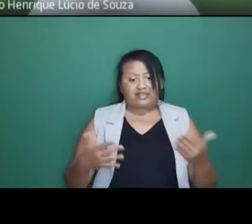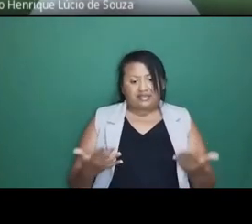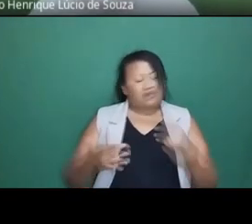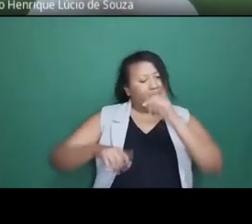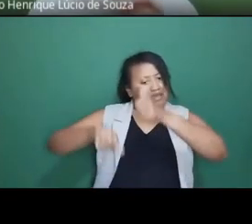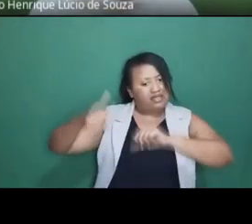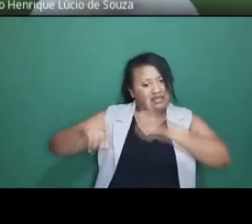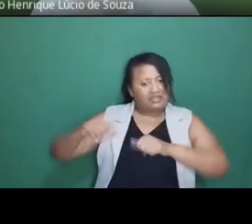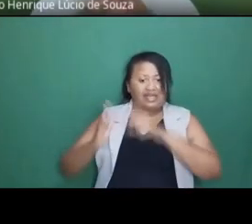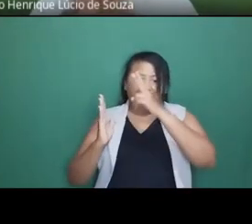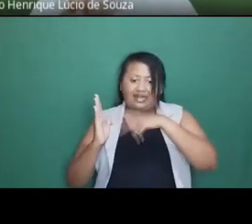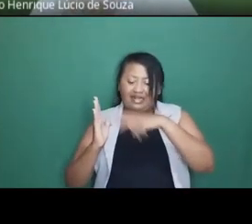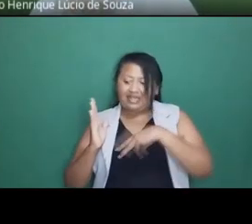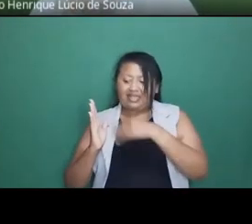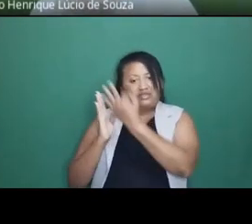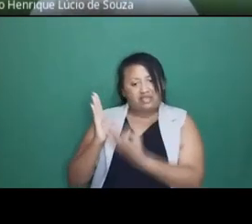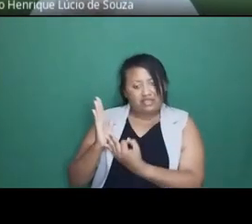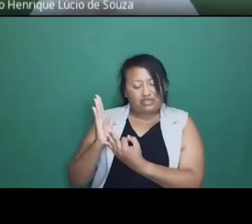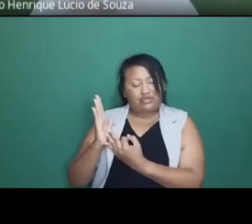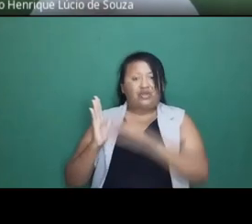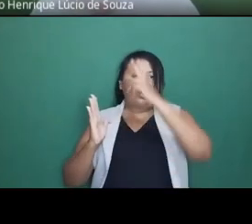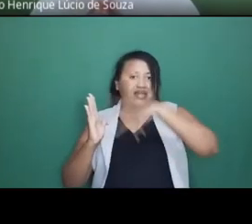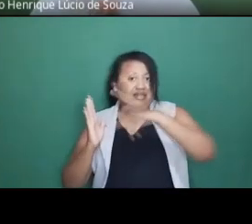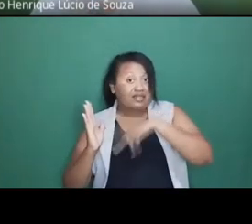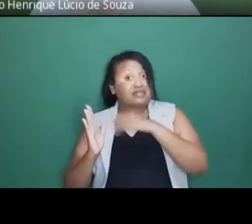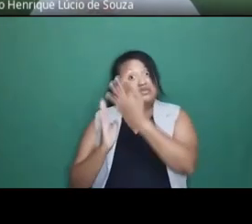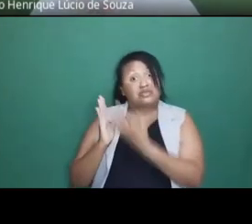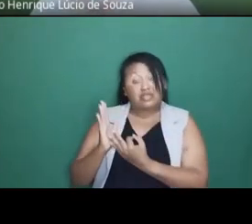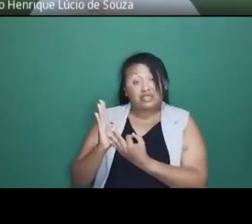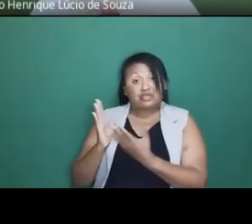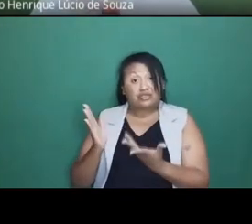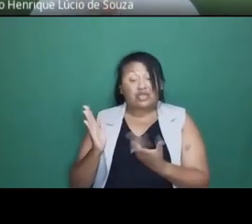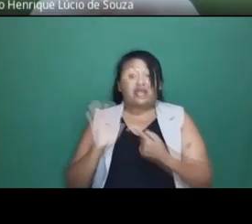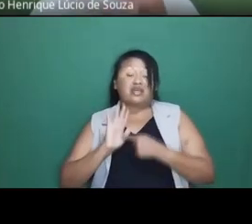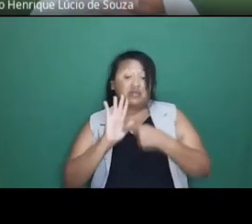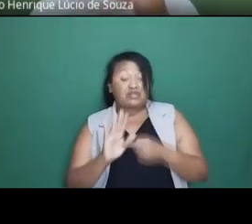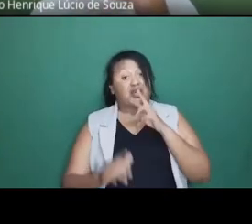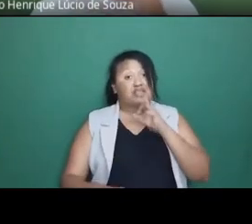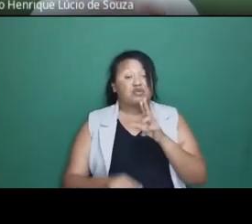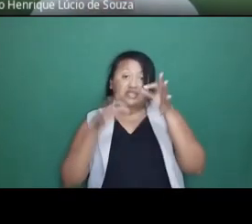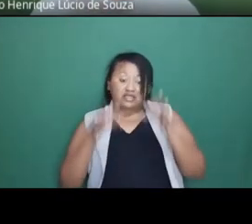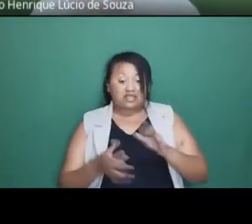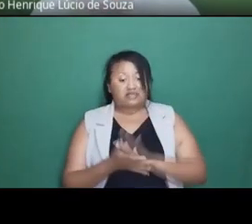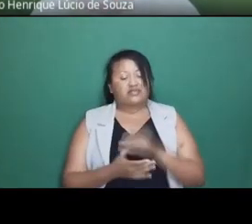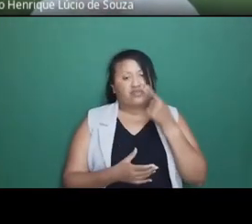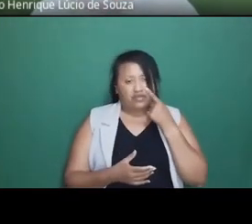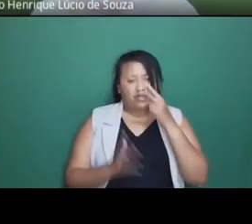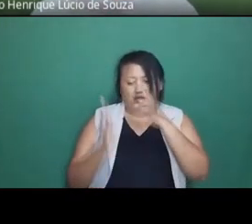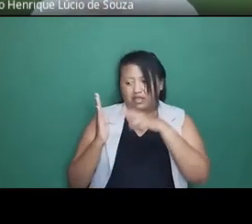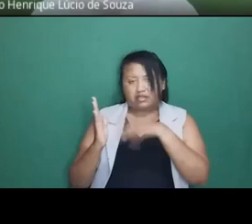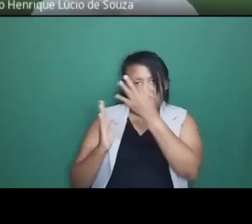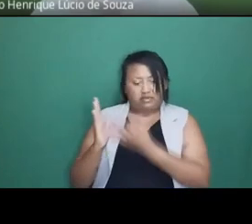analisar ler o texto analisar o texto do texto e indicar a resposta correta vamos ver o